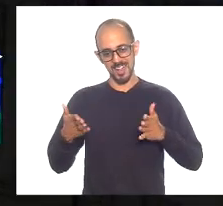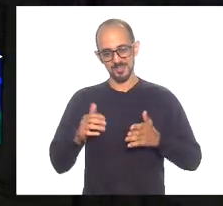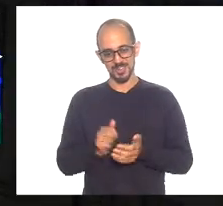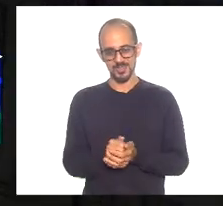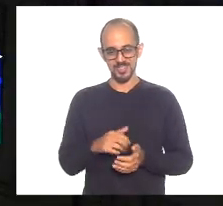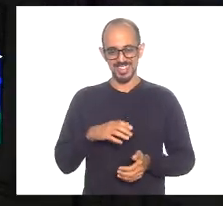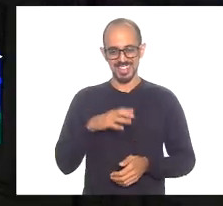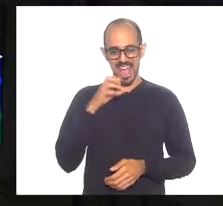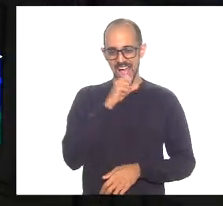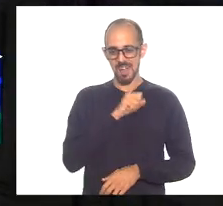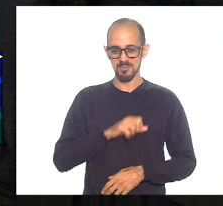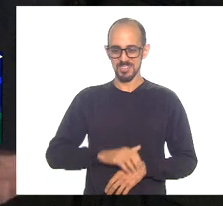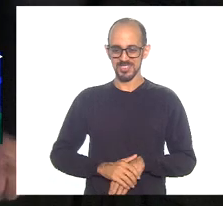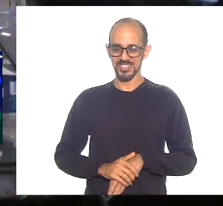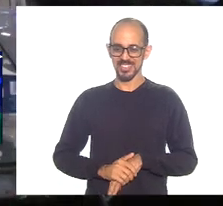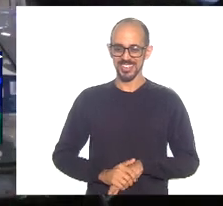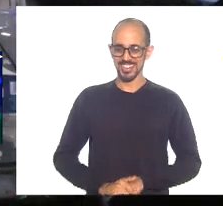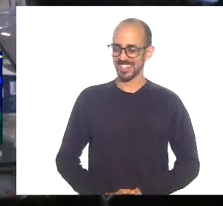à